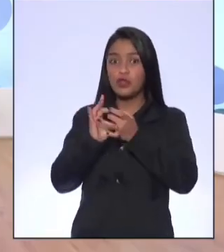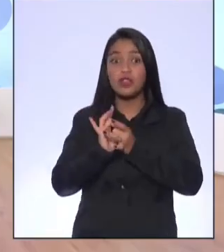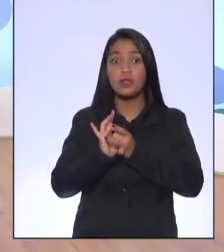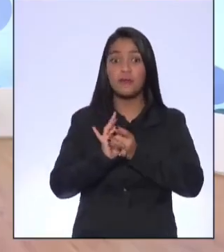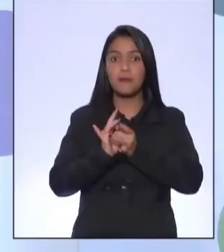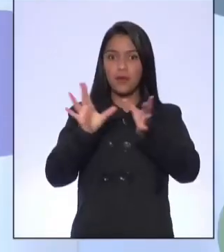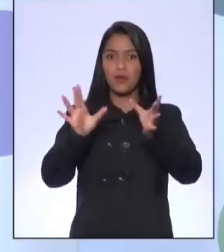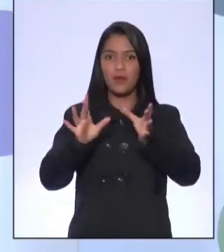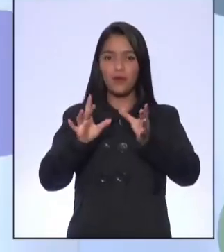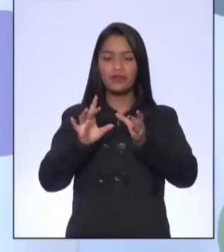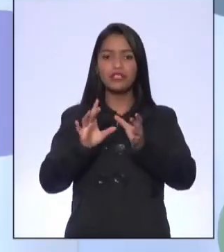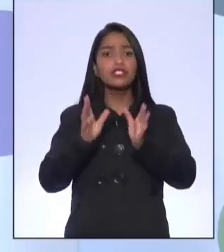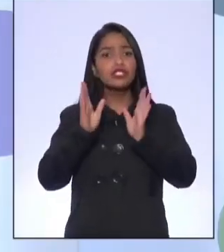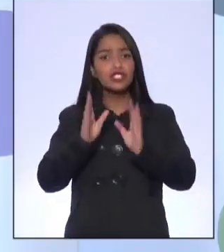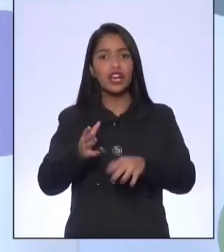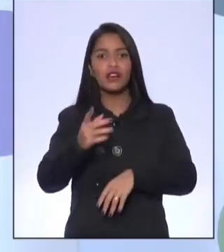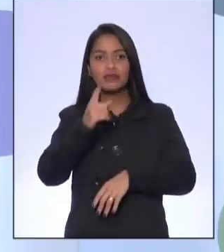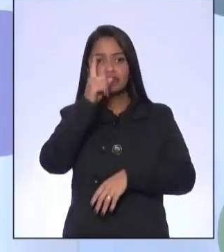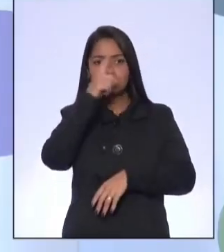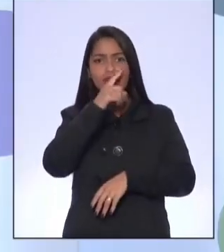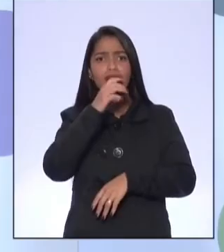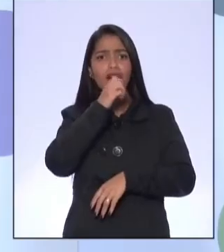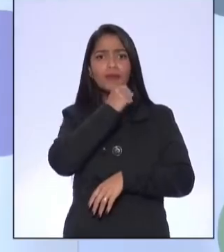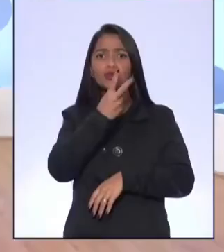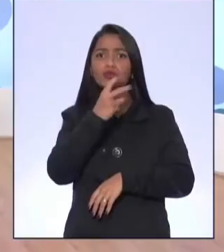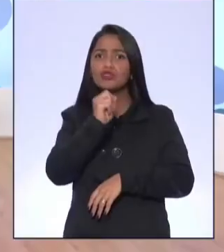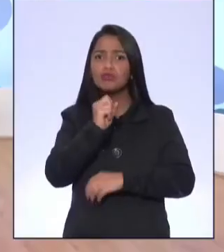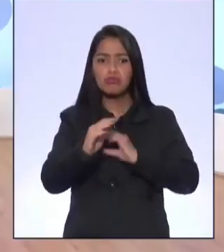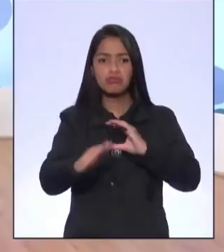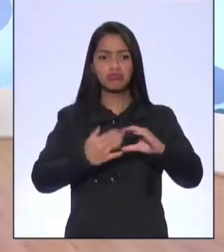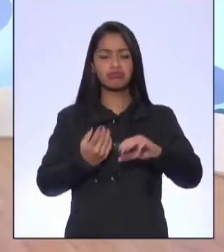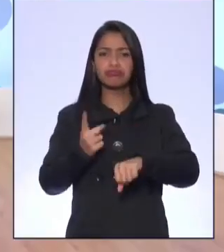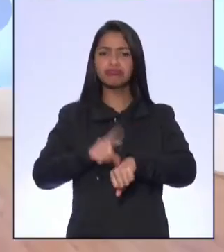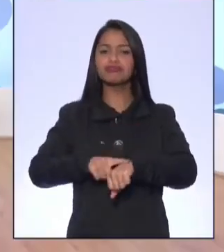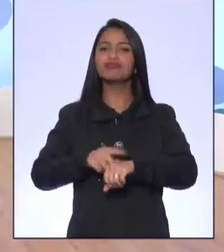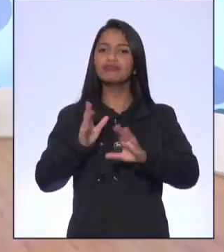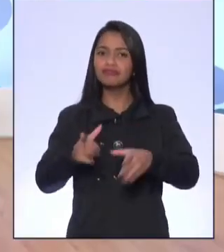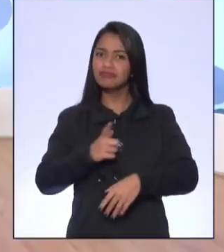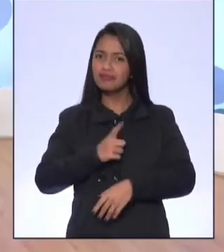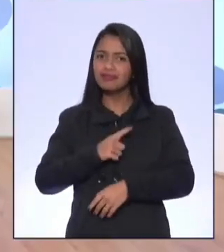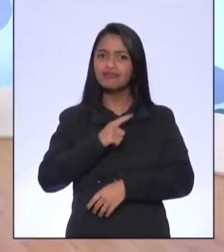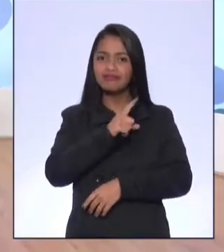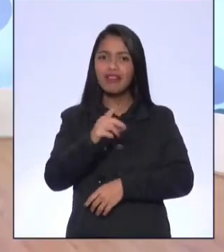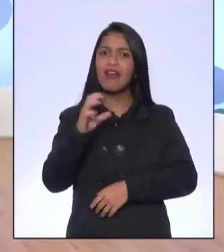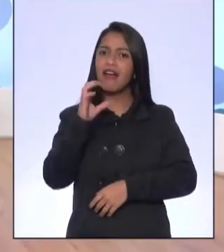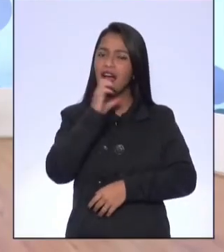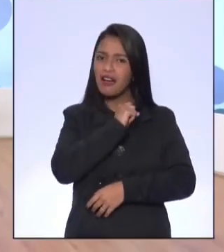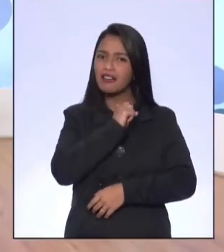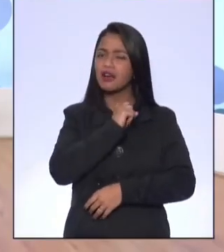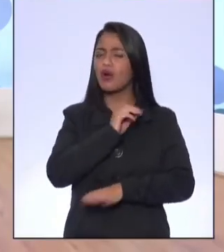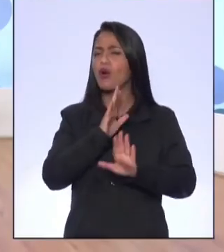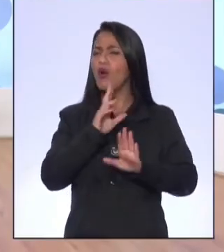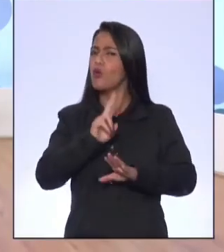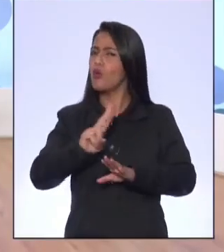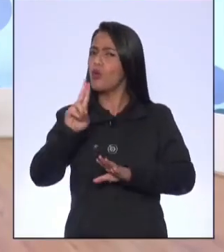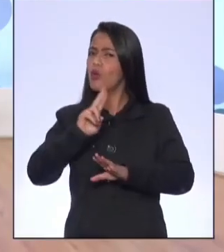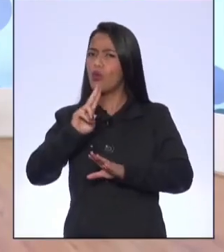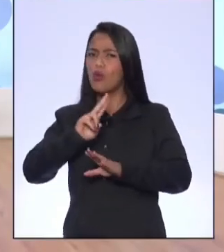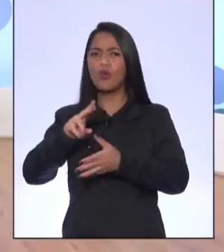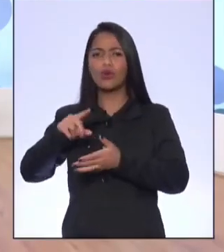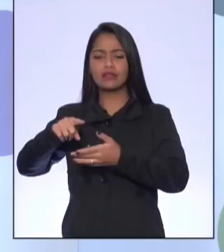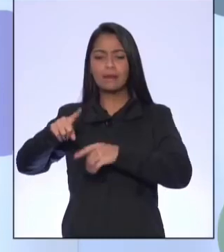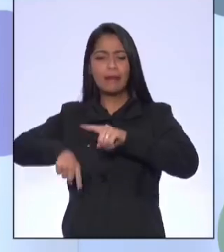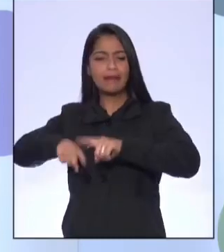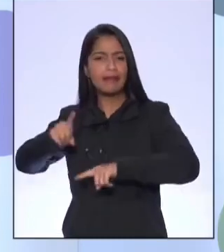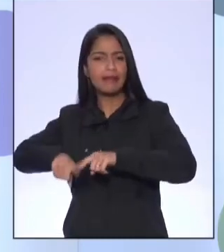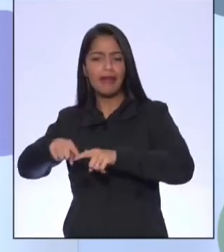liberou a pergunta para vocês, já tinha gente respondendo. Que bom, né? Pessoal, é muito rápido. Espero que vocês não estejam usando a calculadora, hein? Aham. Uhum.